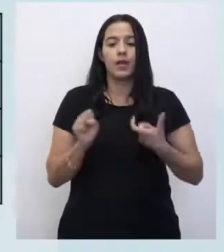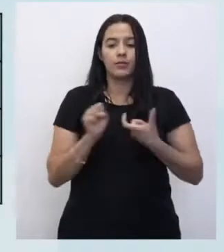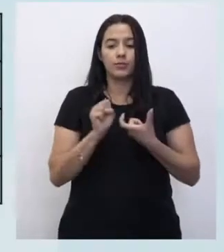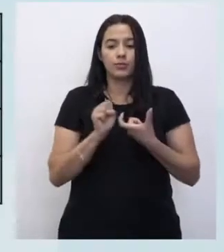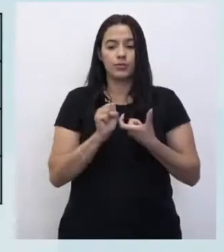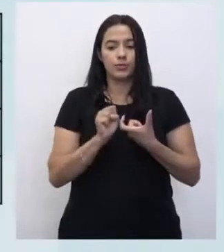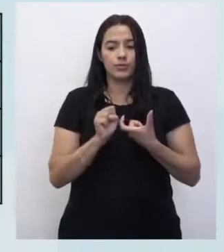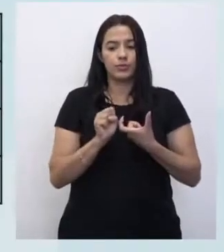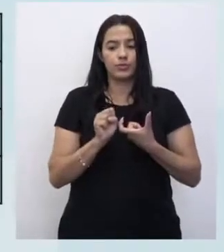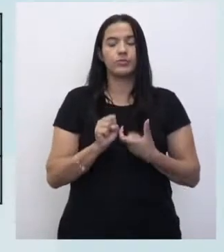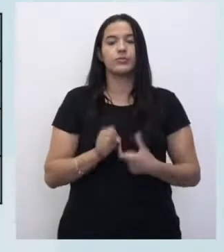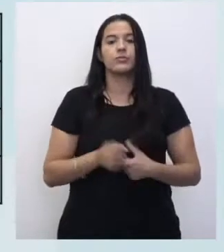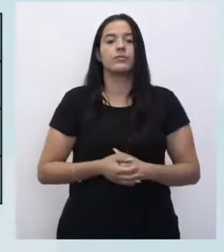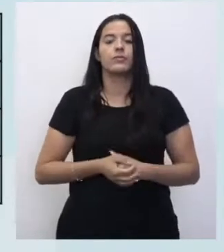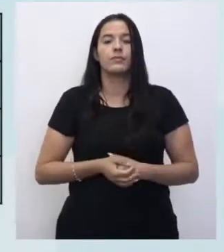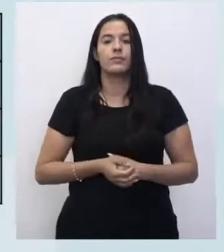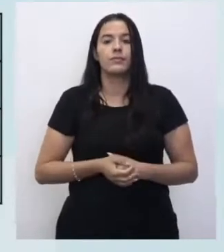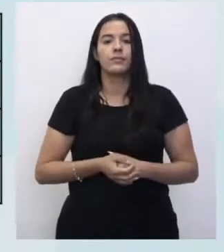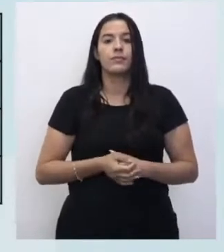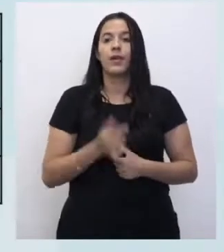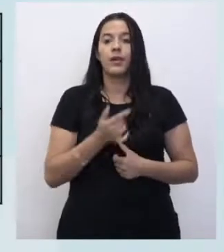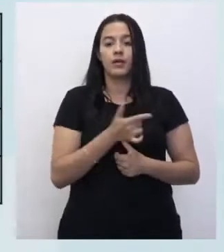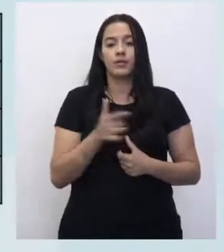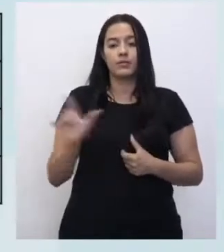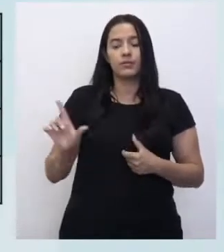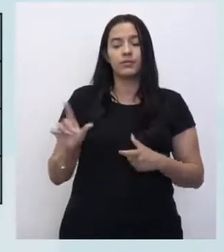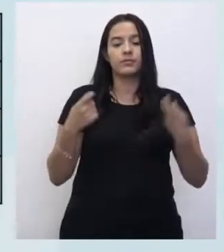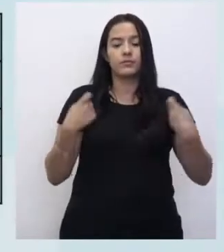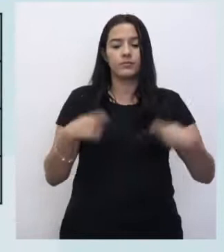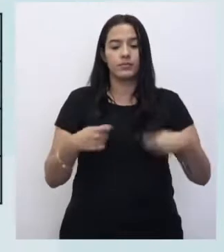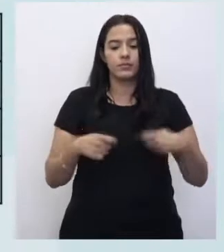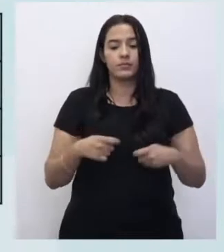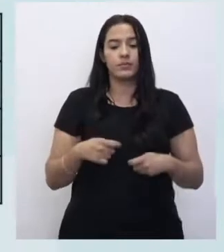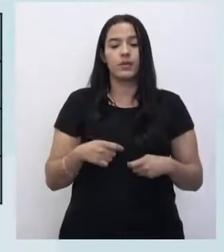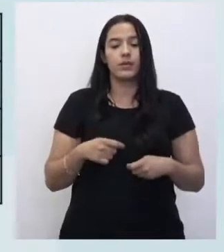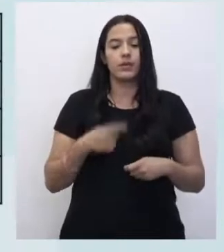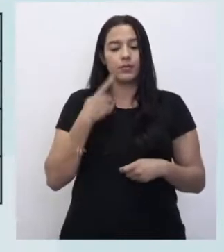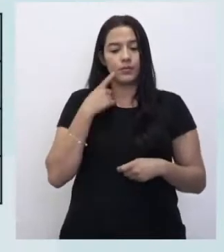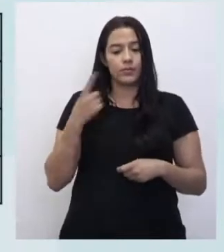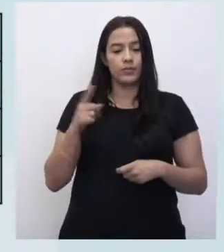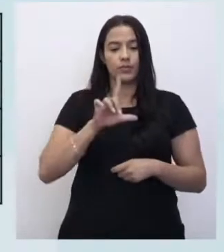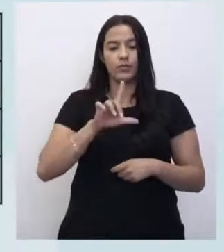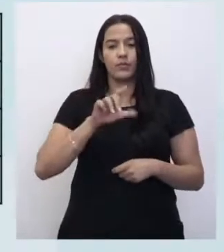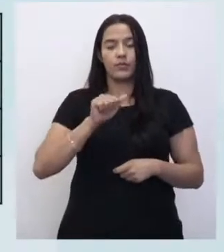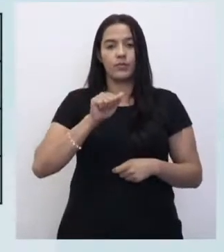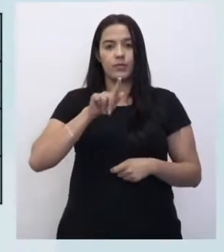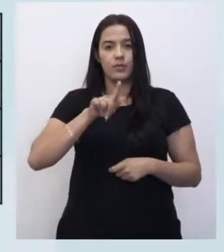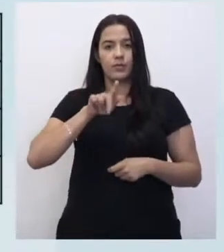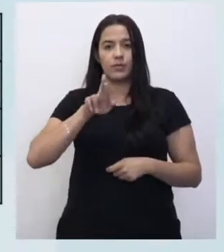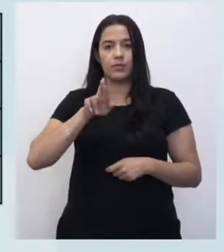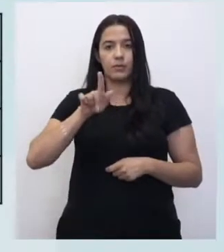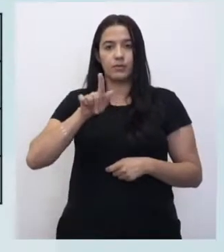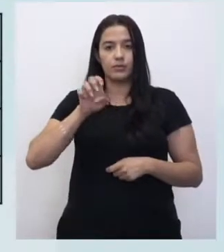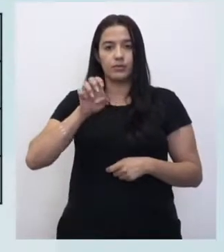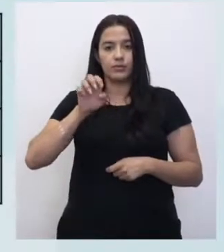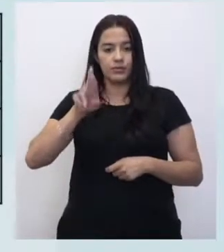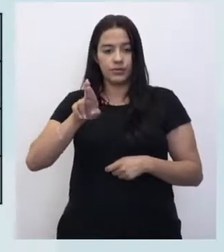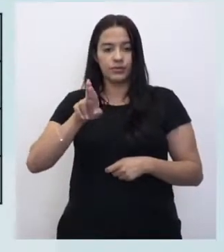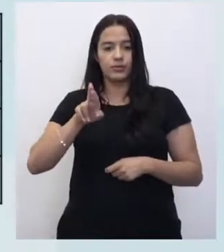worker, trabalhador. E agora a gente tem large, que é um adjetivo. É grande, né? E virou